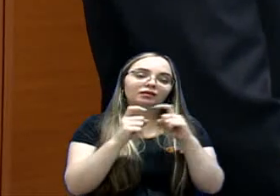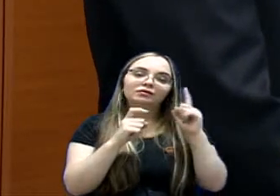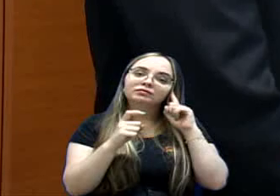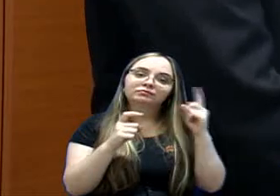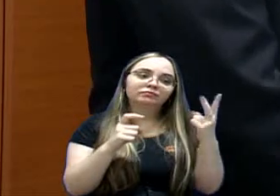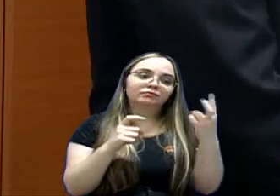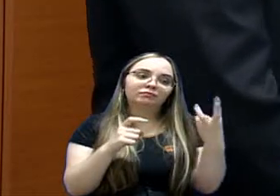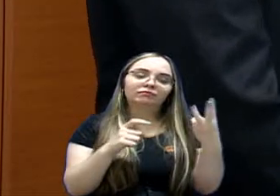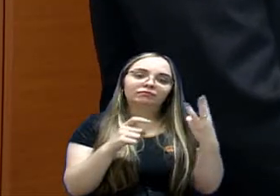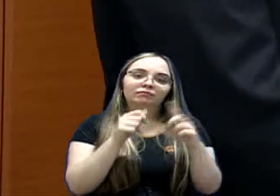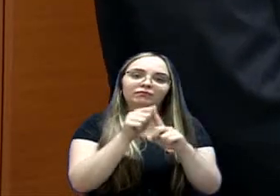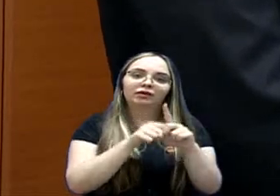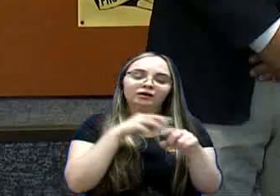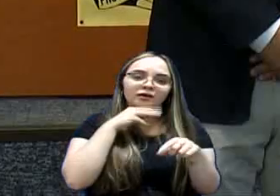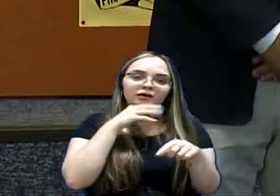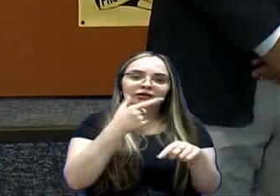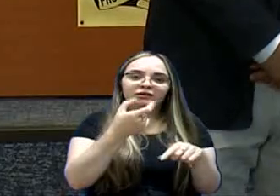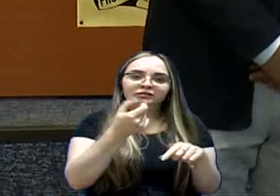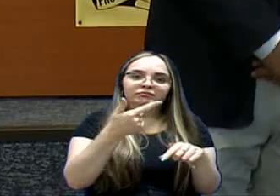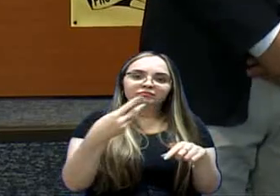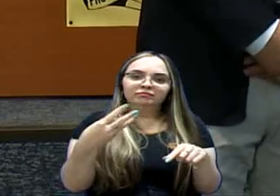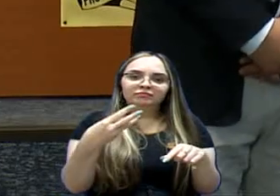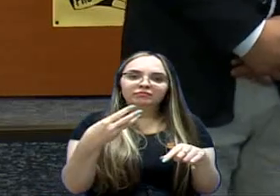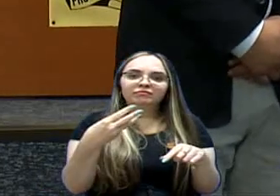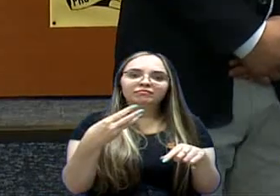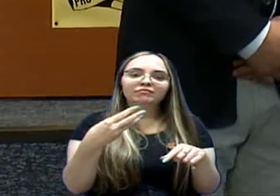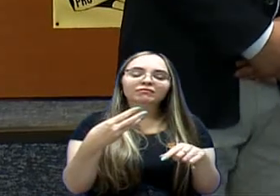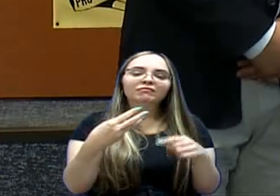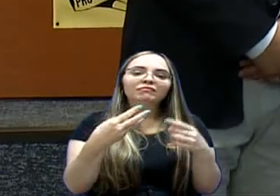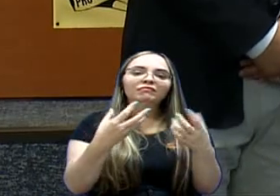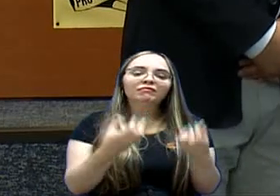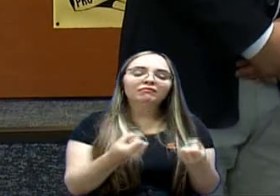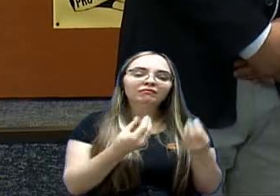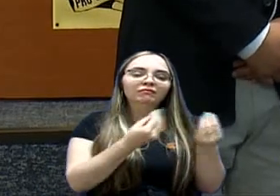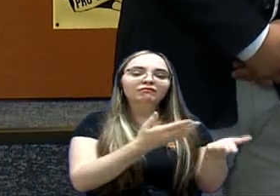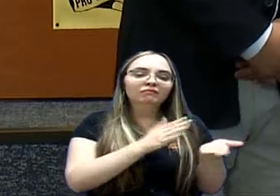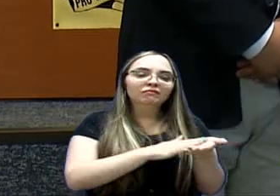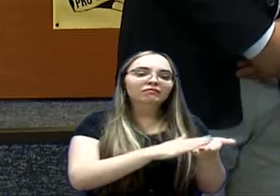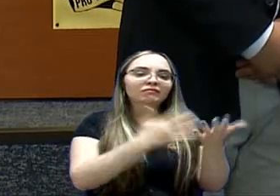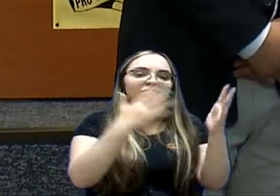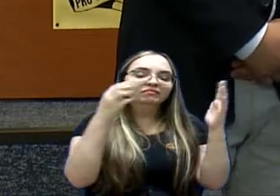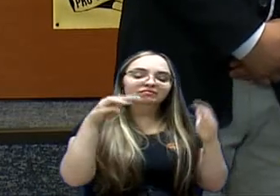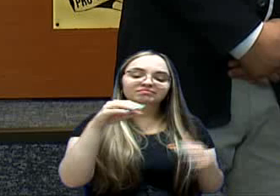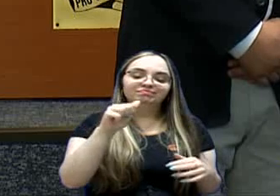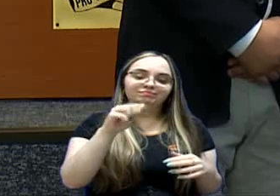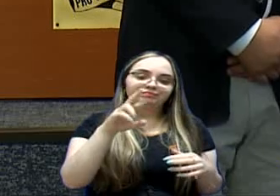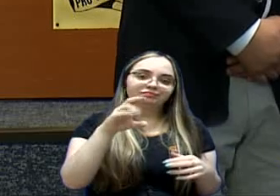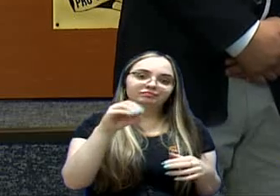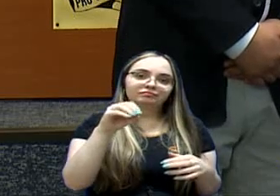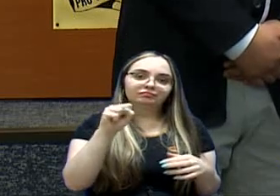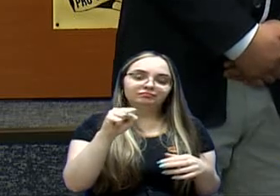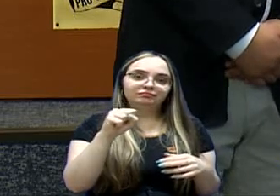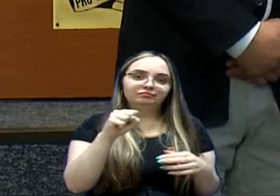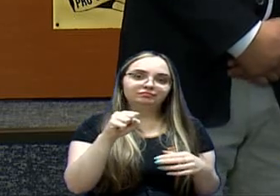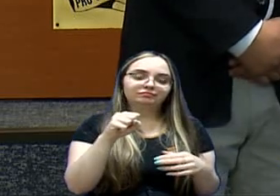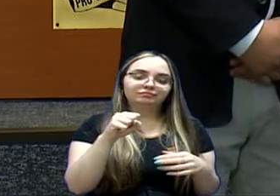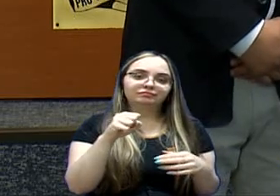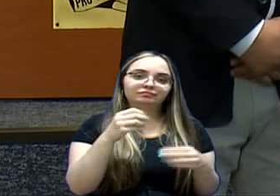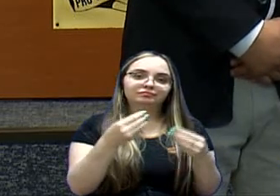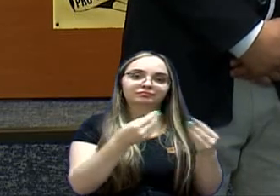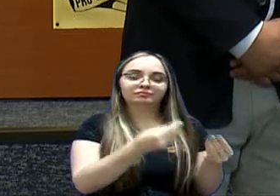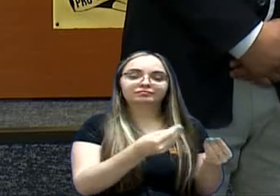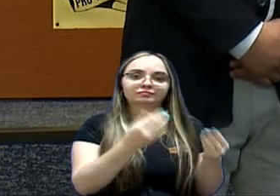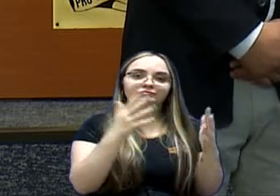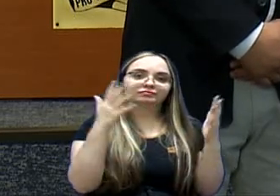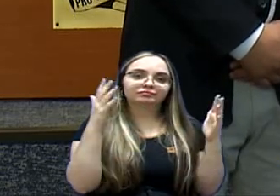do dia 23 de março de 2023, homenageia o senhor Marcos Okobayashi Mirai, a requerimento